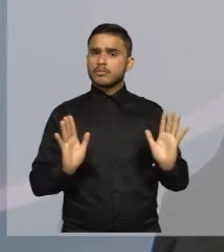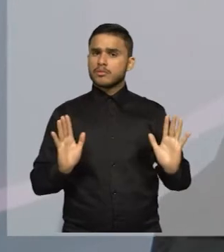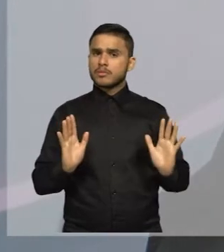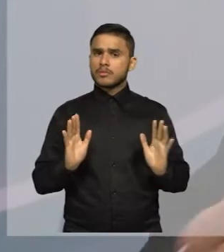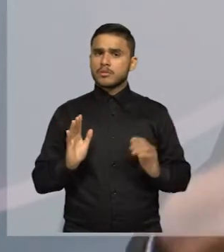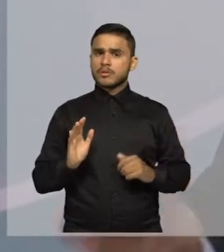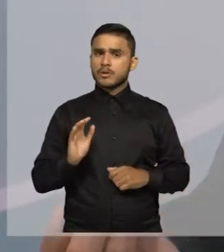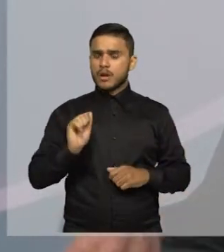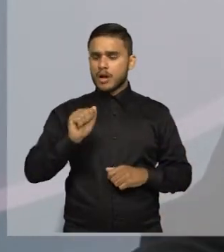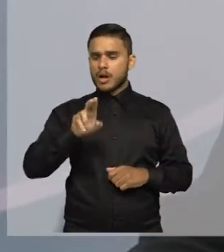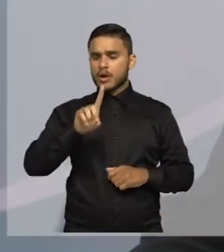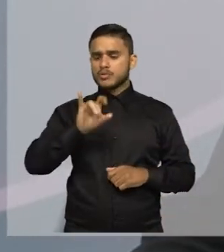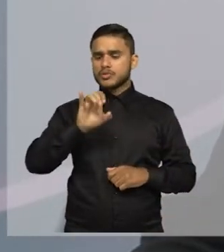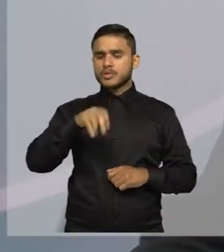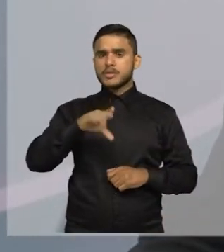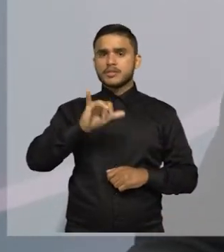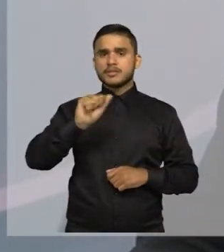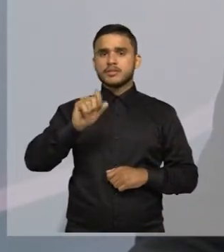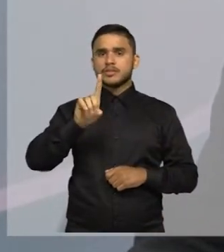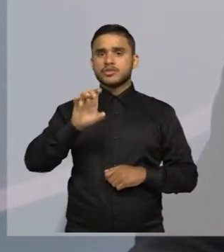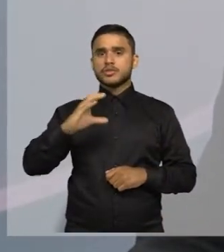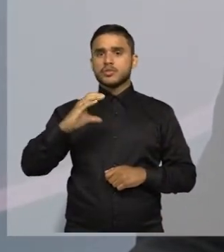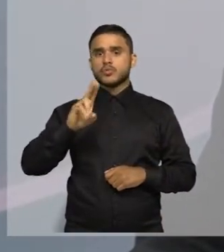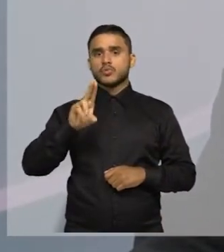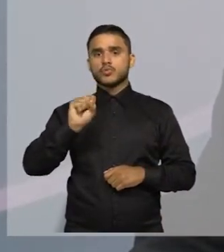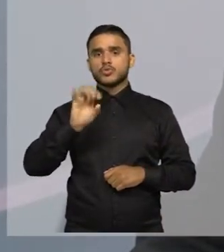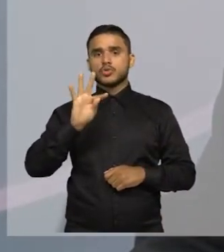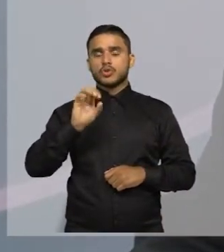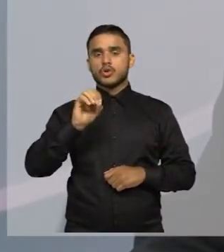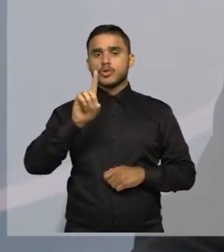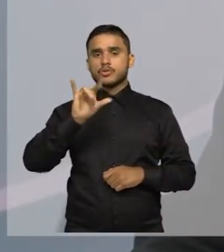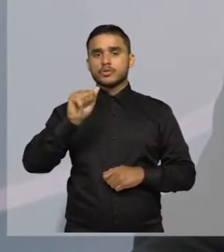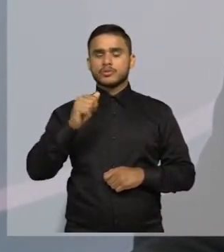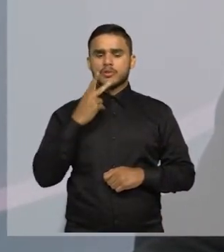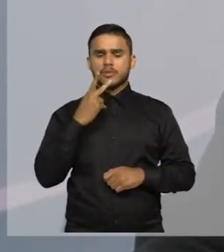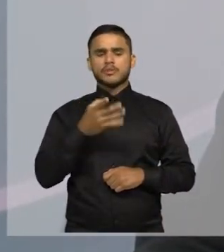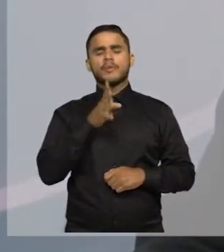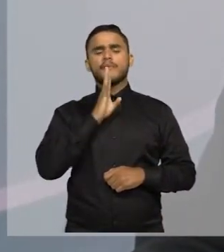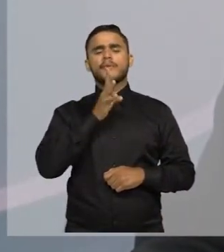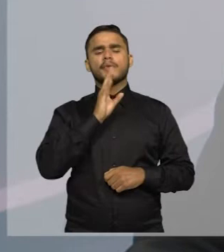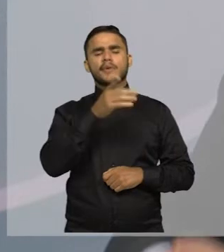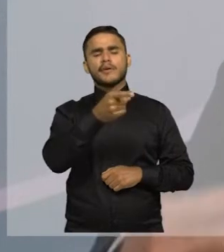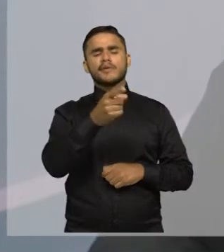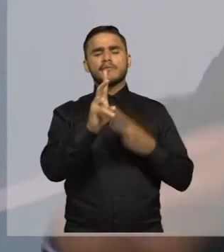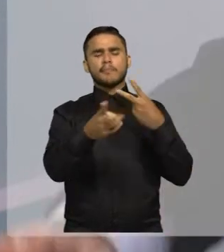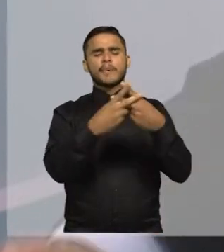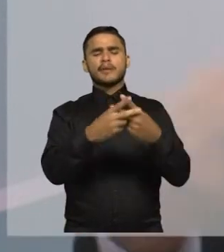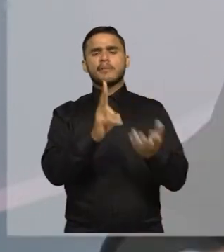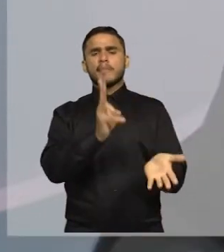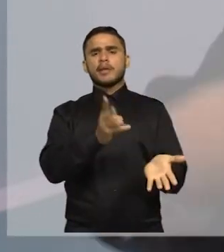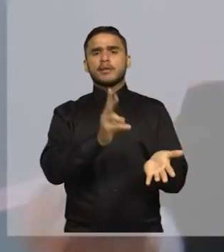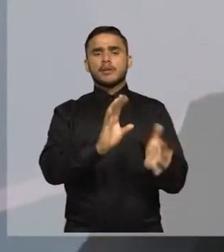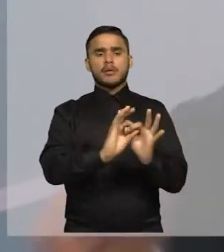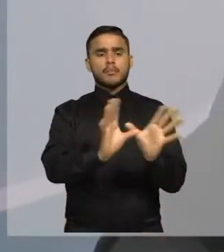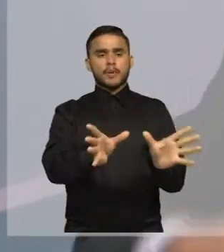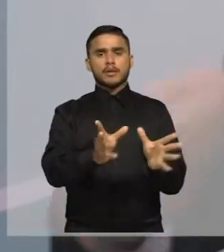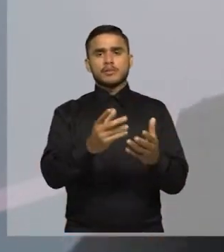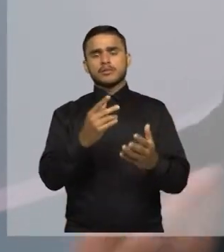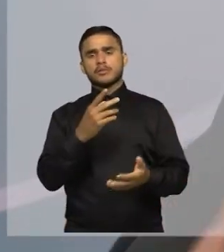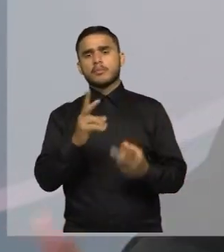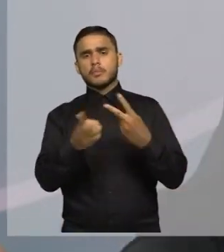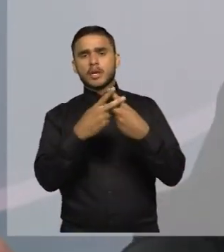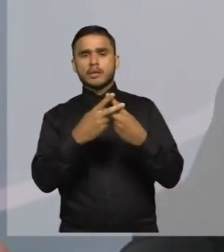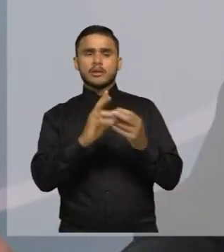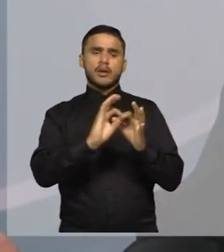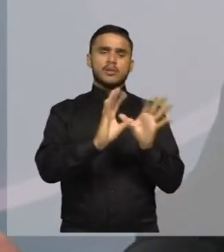que você ouvir da polícia nos programas policiais? Não, isso é um velho conhecido da polícia. Porque o sujeito é preso e é solto e é preso, é